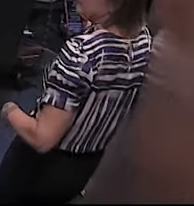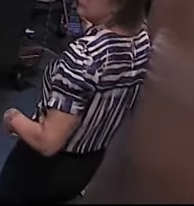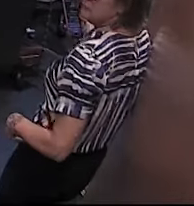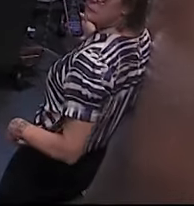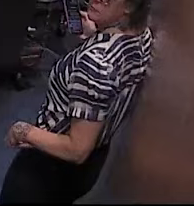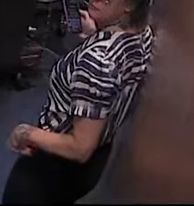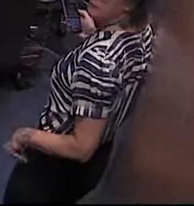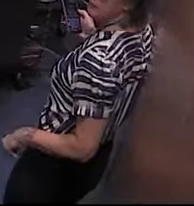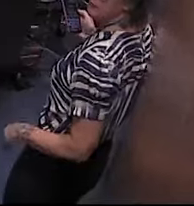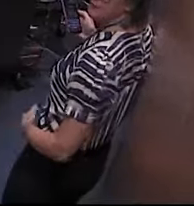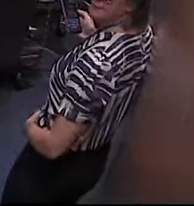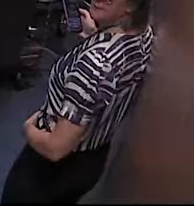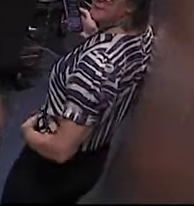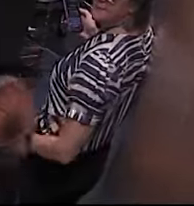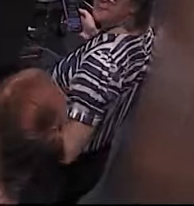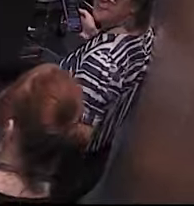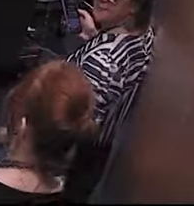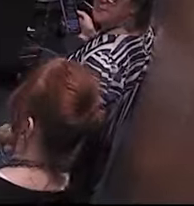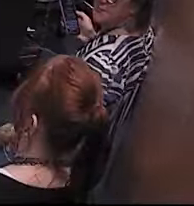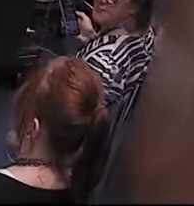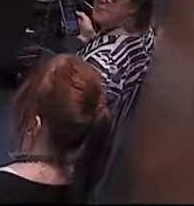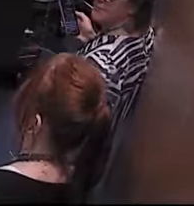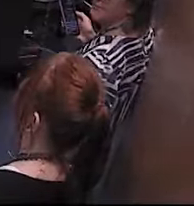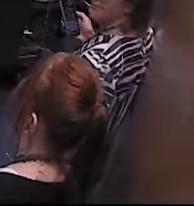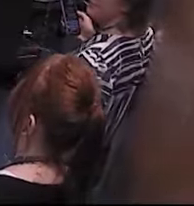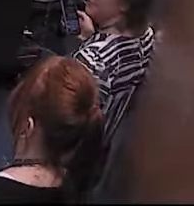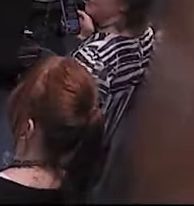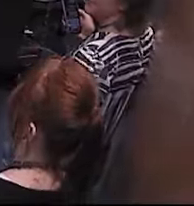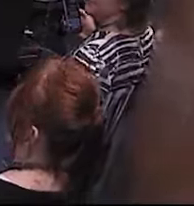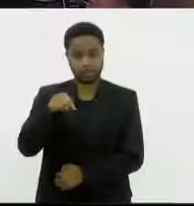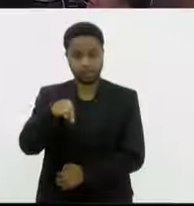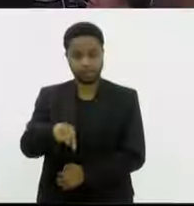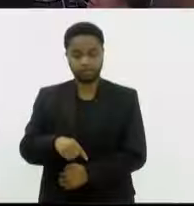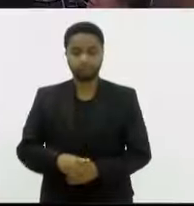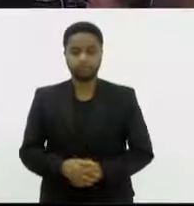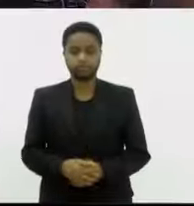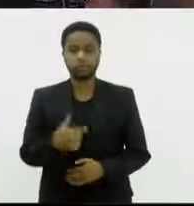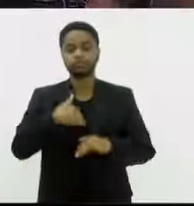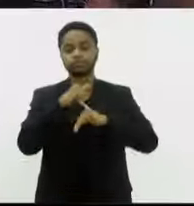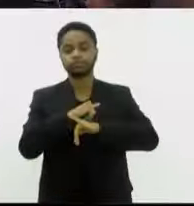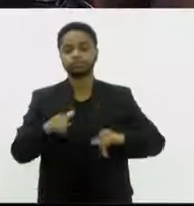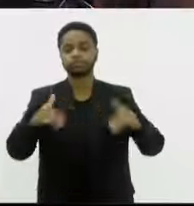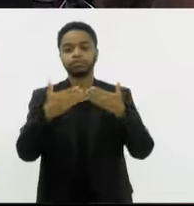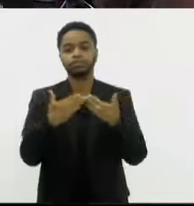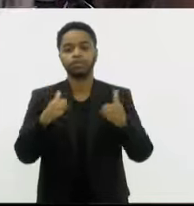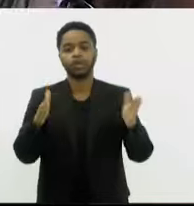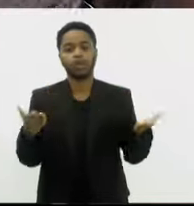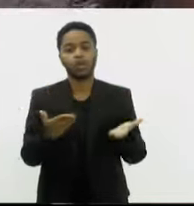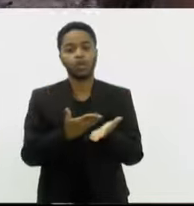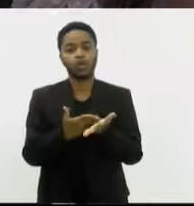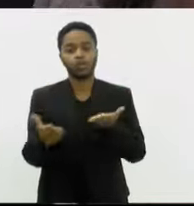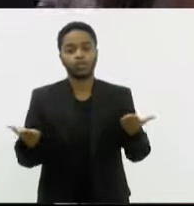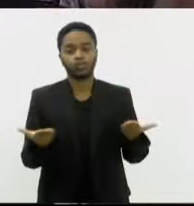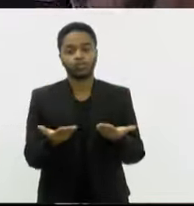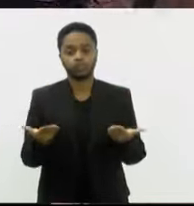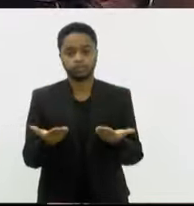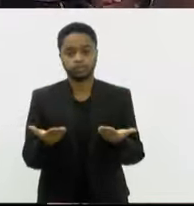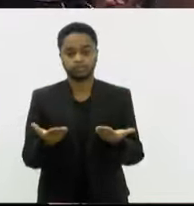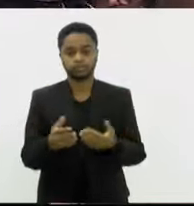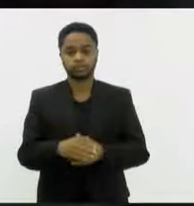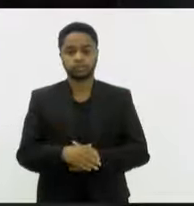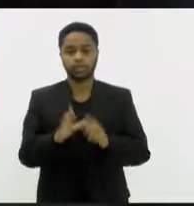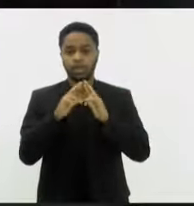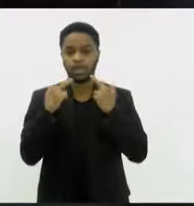Boa tarde a todos e todas declaro aberta eh